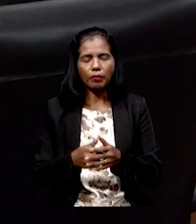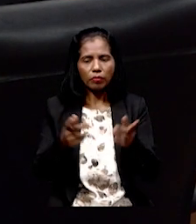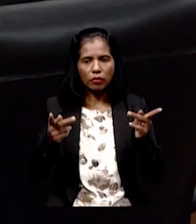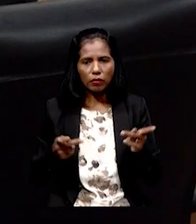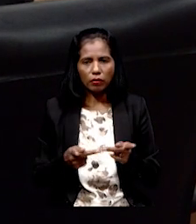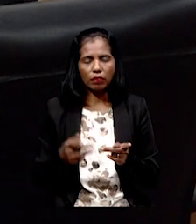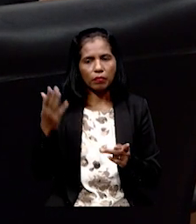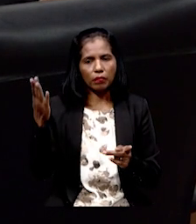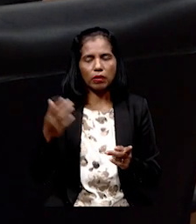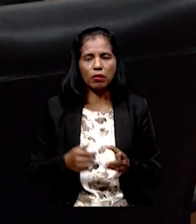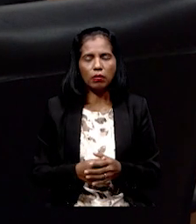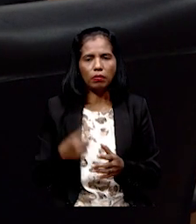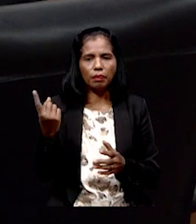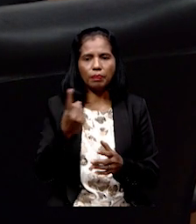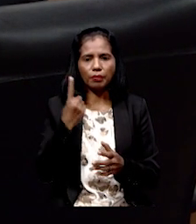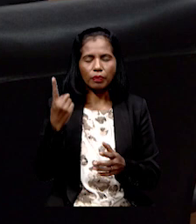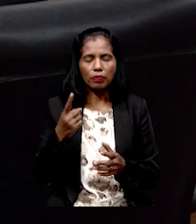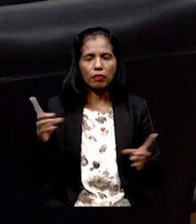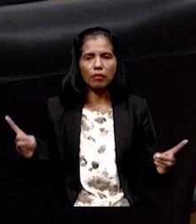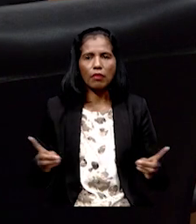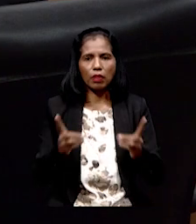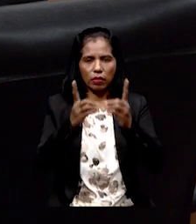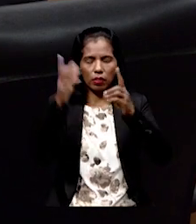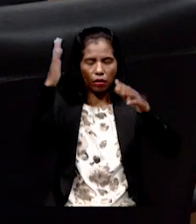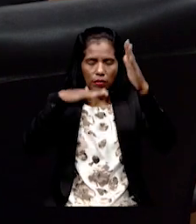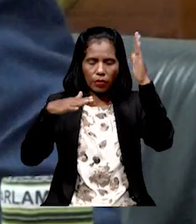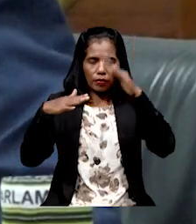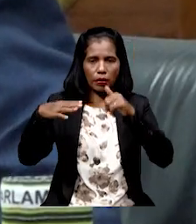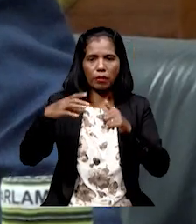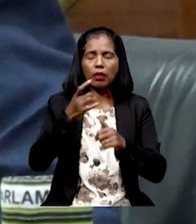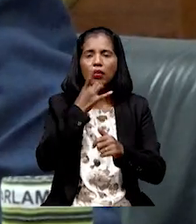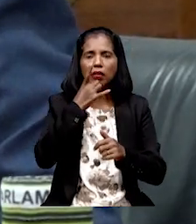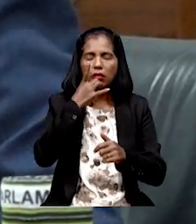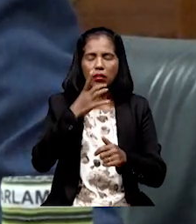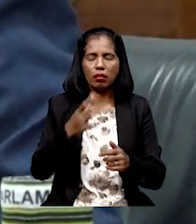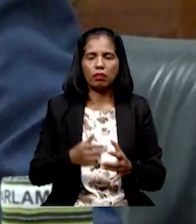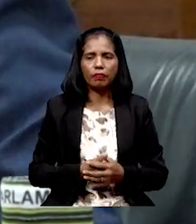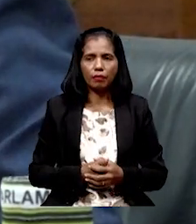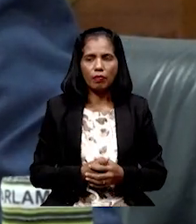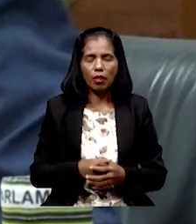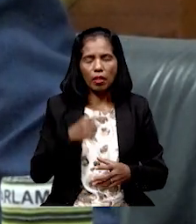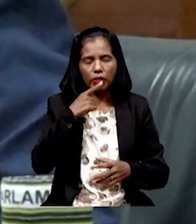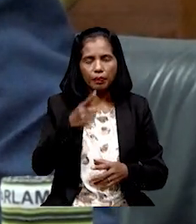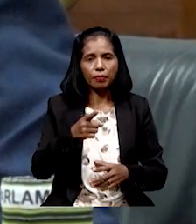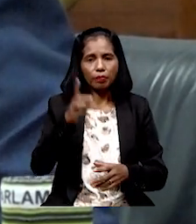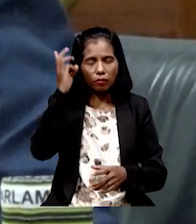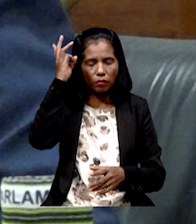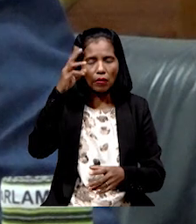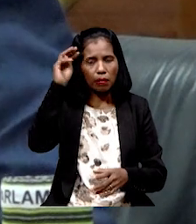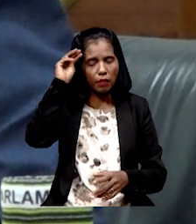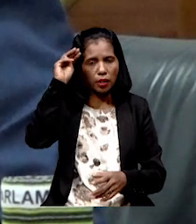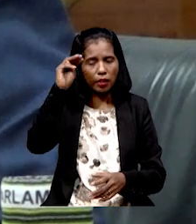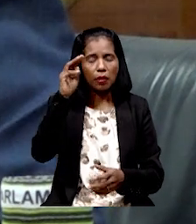hiragne sempre enfrenta problema eletricidade hatamba preocupação hiragne Ministro